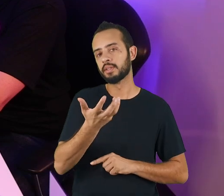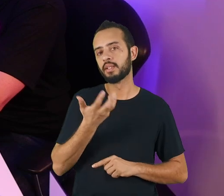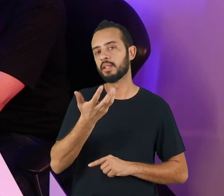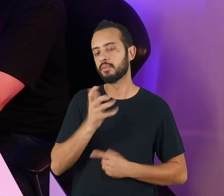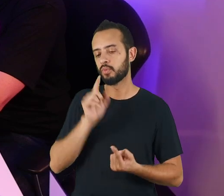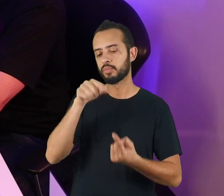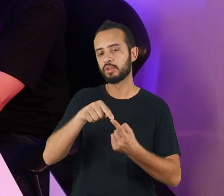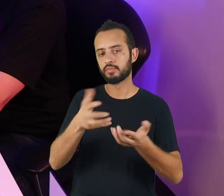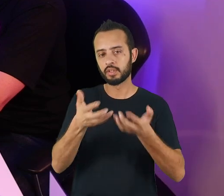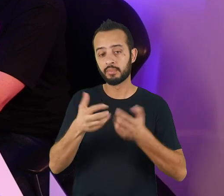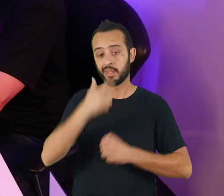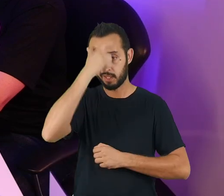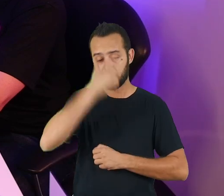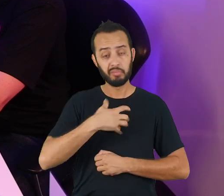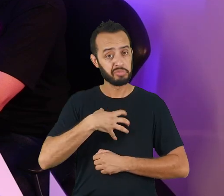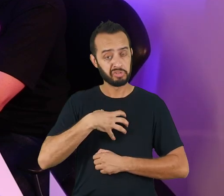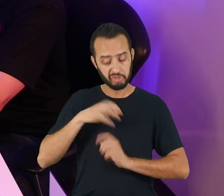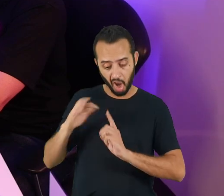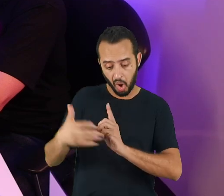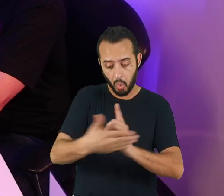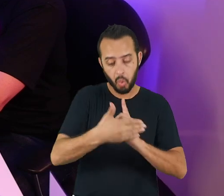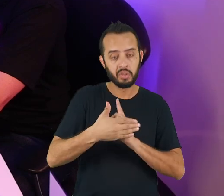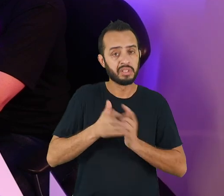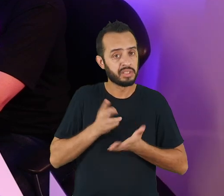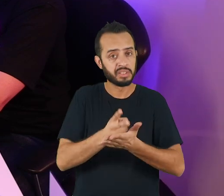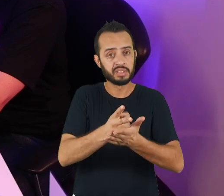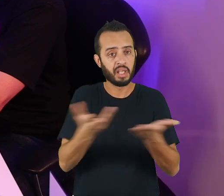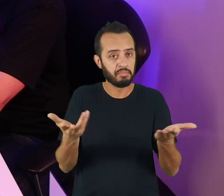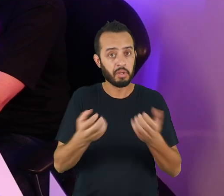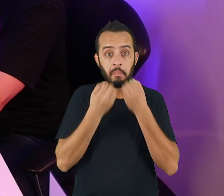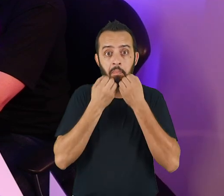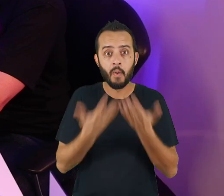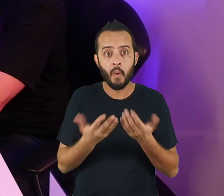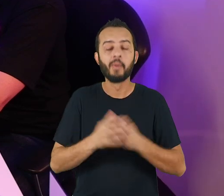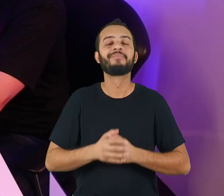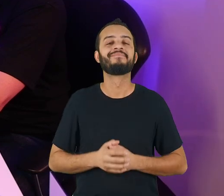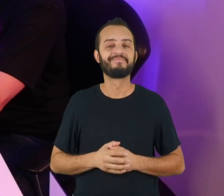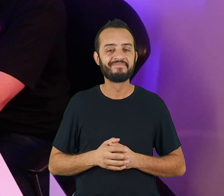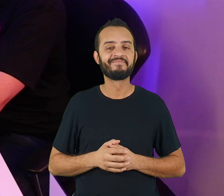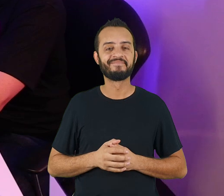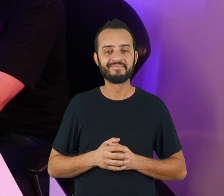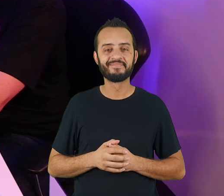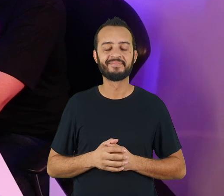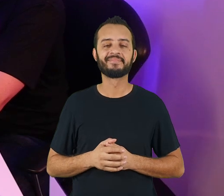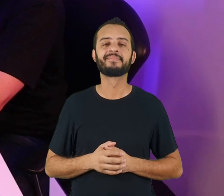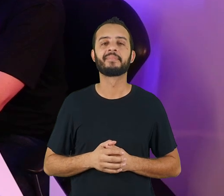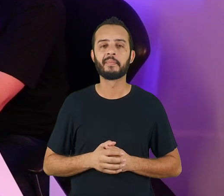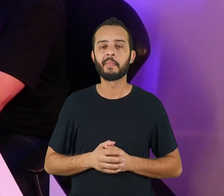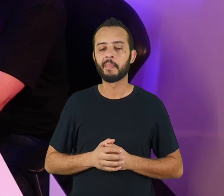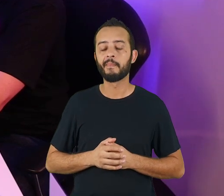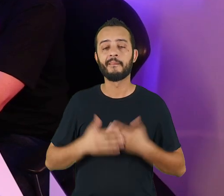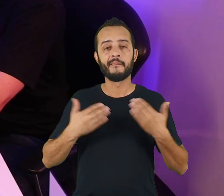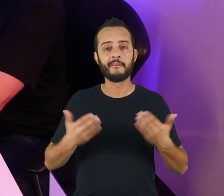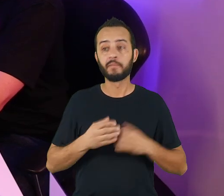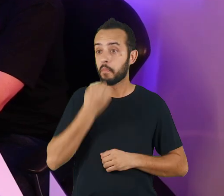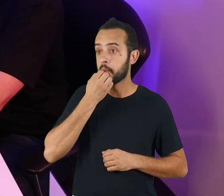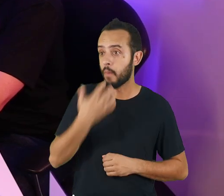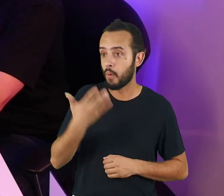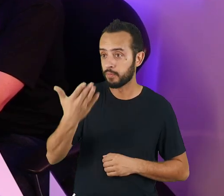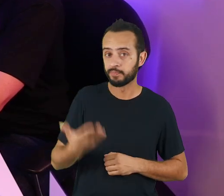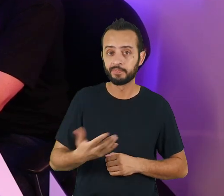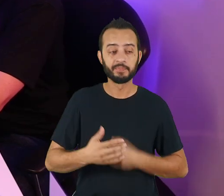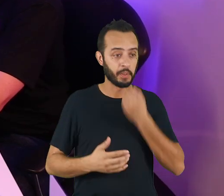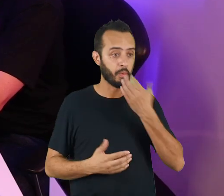a gente tá buscando Eu sempre me senti acolhida nunca nunca Ainda bem nunca me senti descriminalizado por ser mulher então que